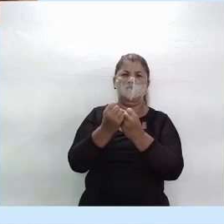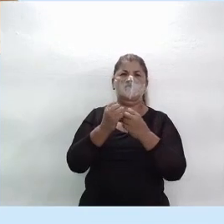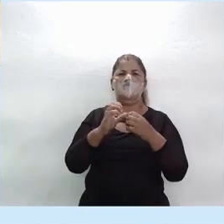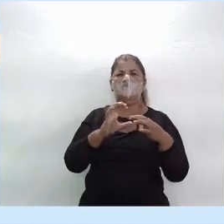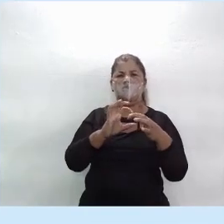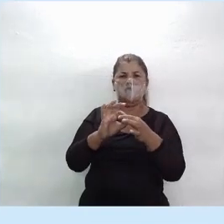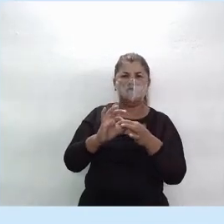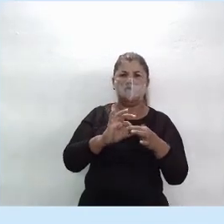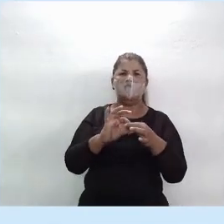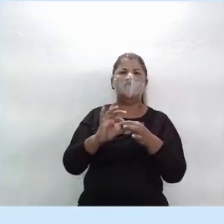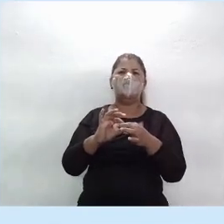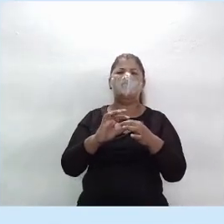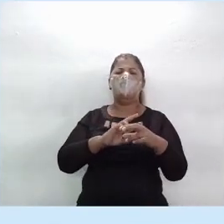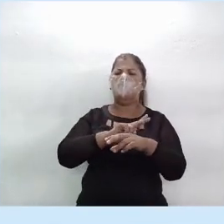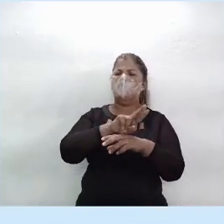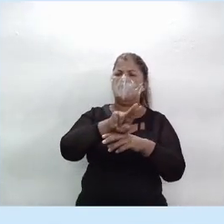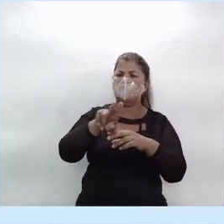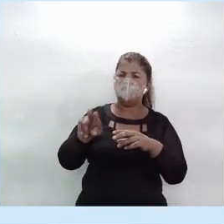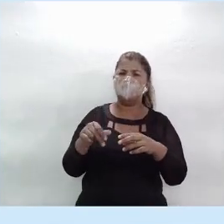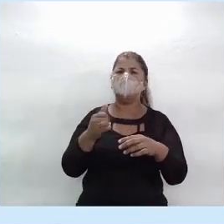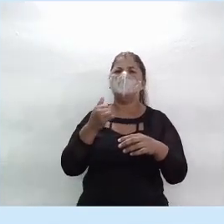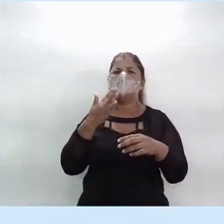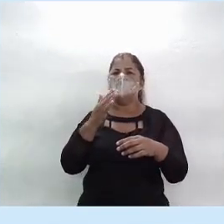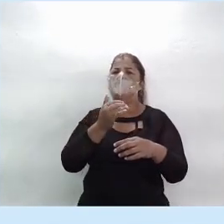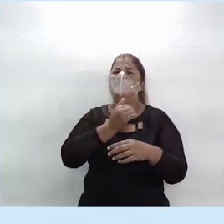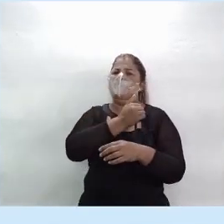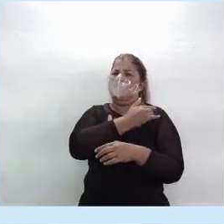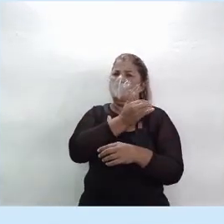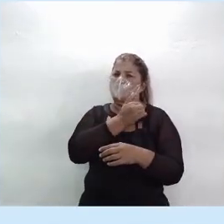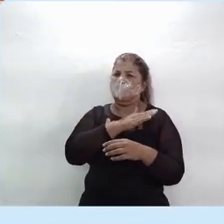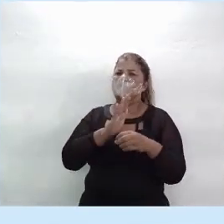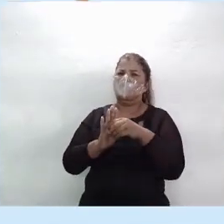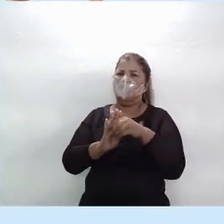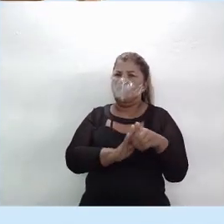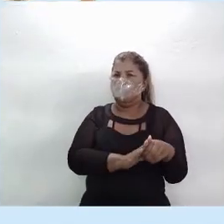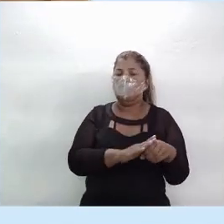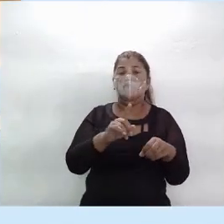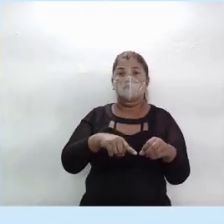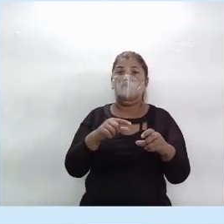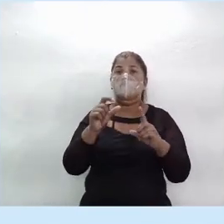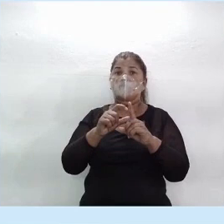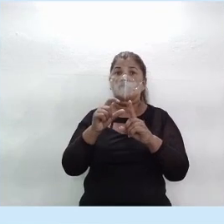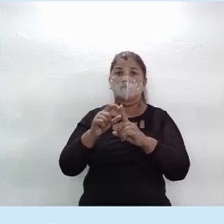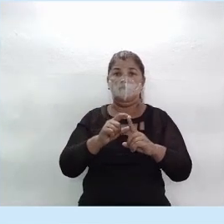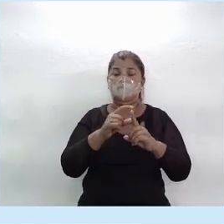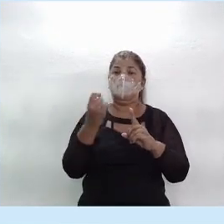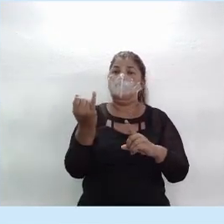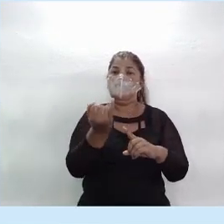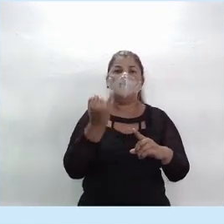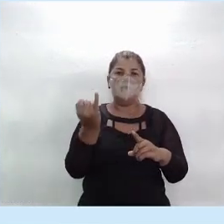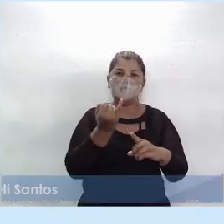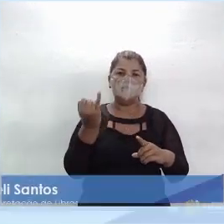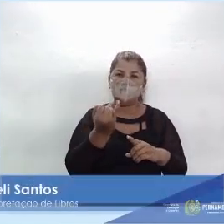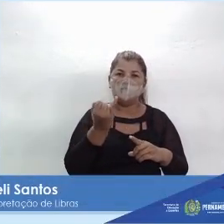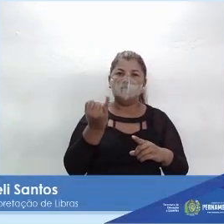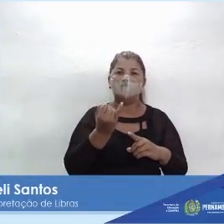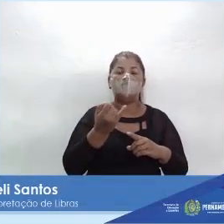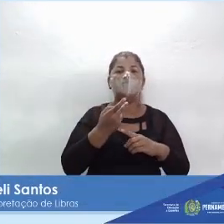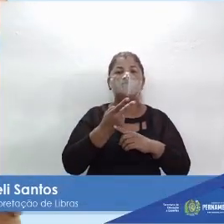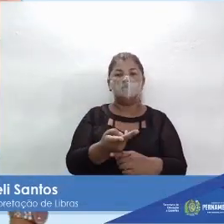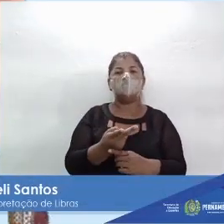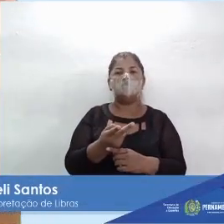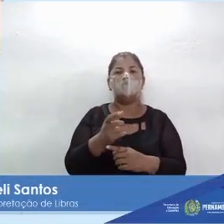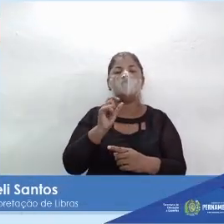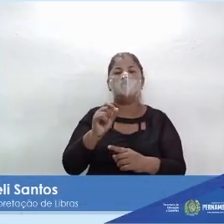fraterna, pluralista, sem preconceito, são palavras importantes para o quê, gente? Justamente buscar o quê? A